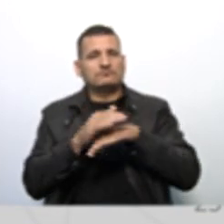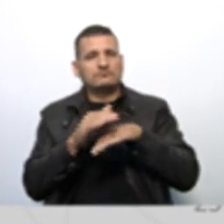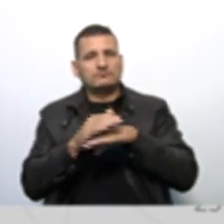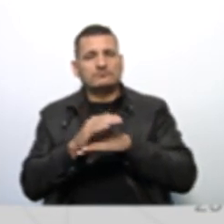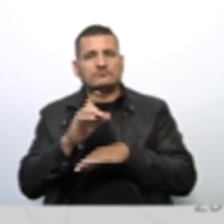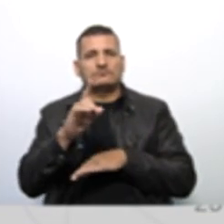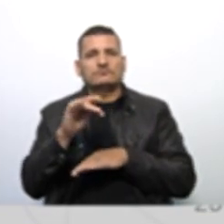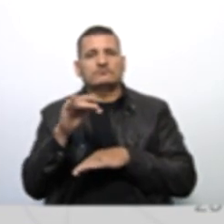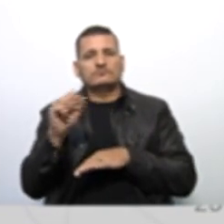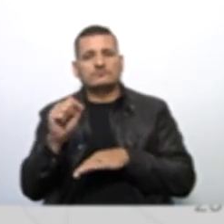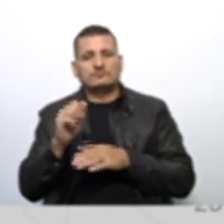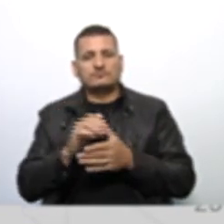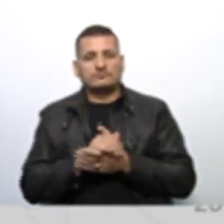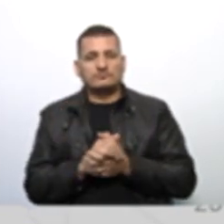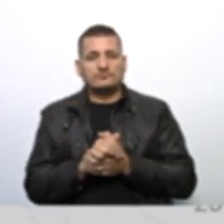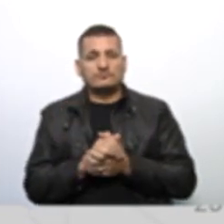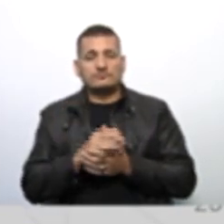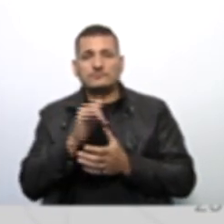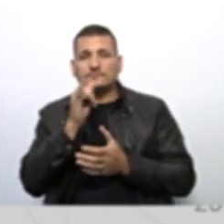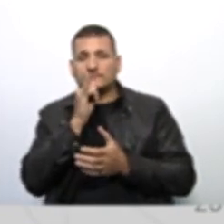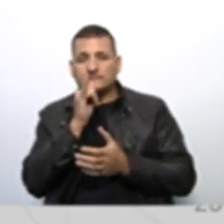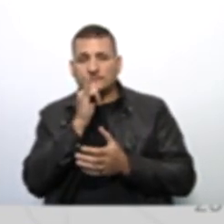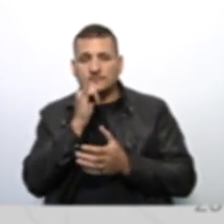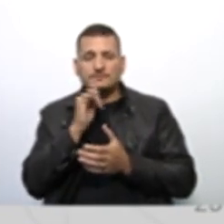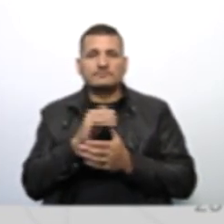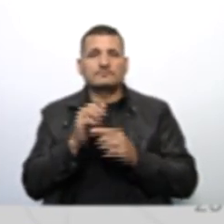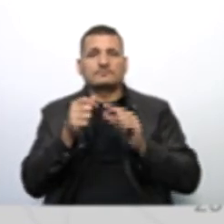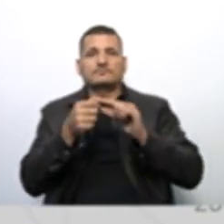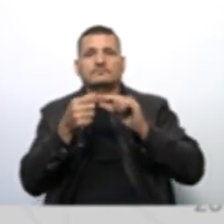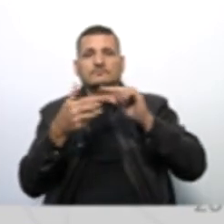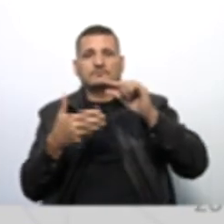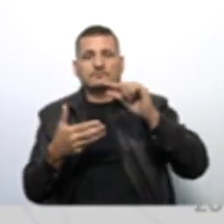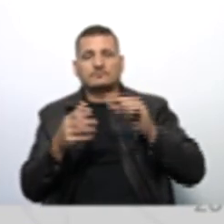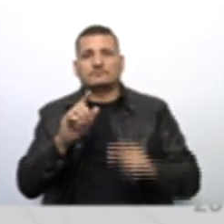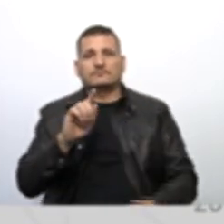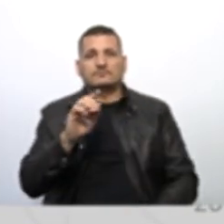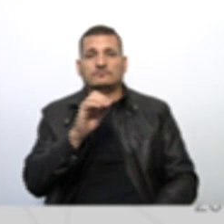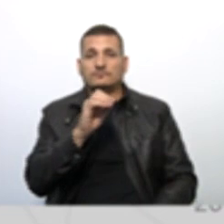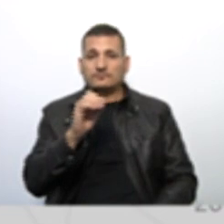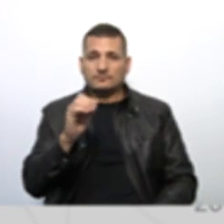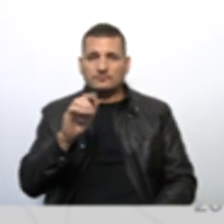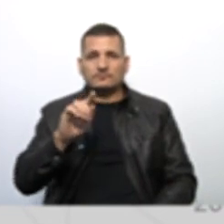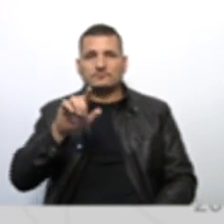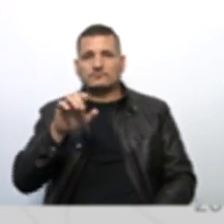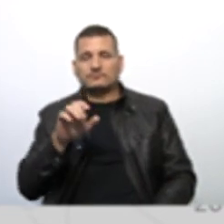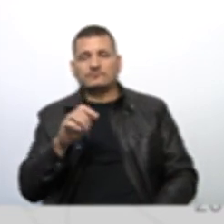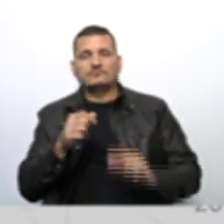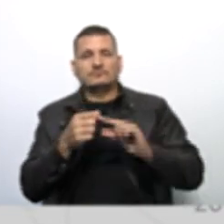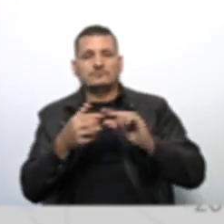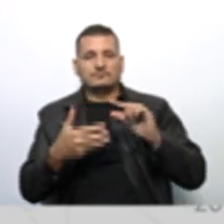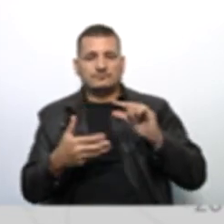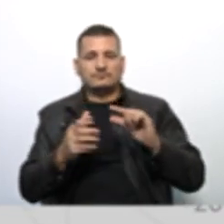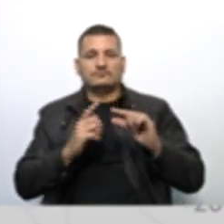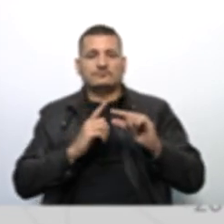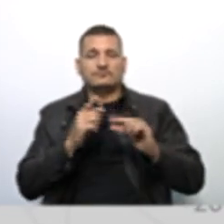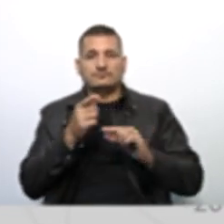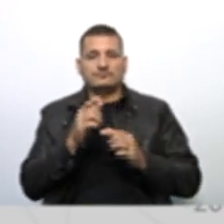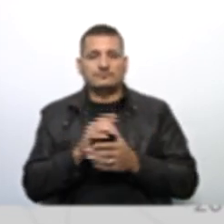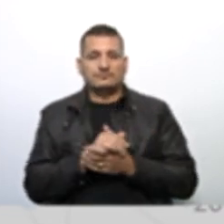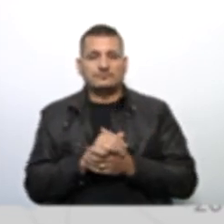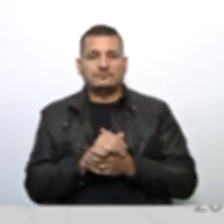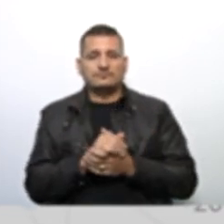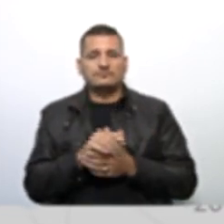dados. Um exemplo aqui é o data center do Google. Tem a fotinha lá no Google do data center. Pessoal, isso daqui é